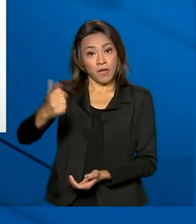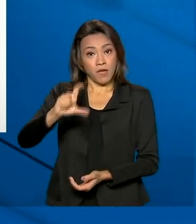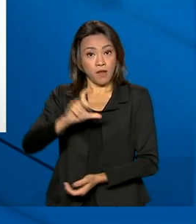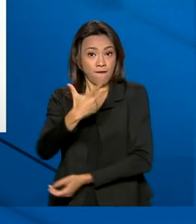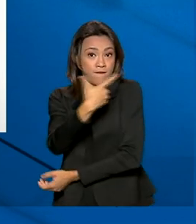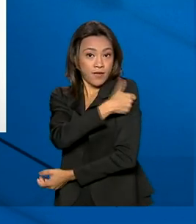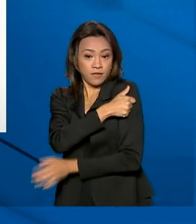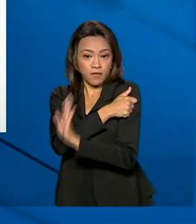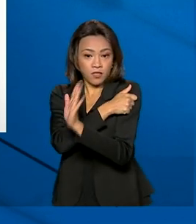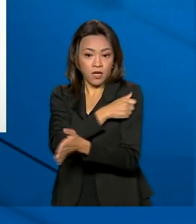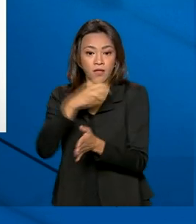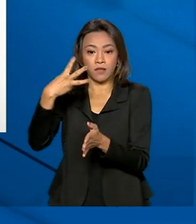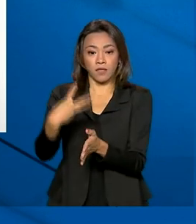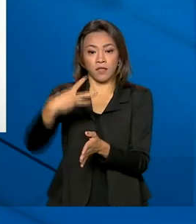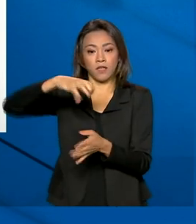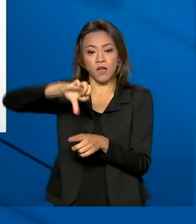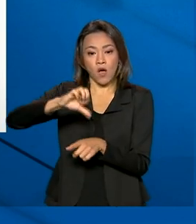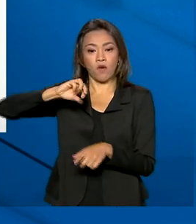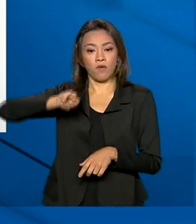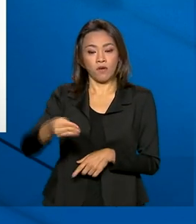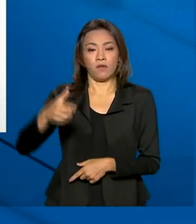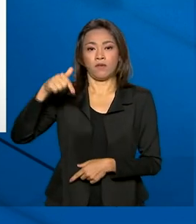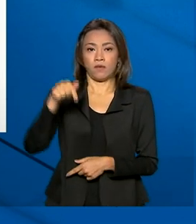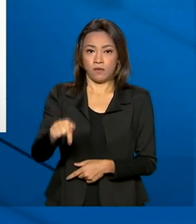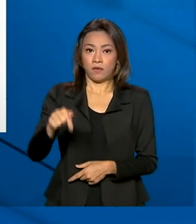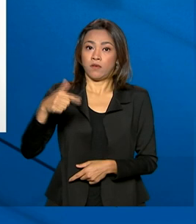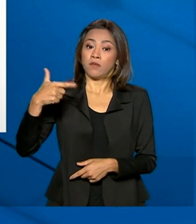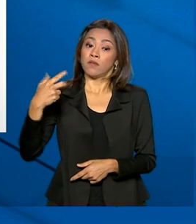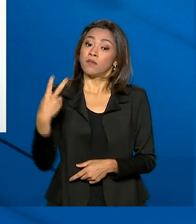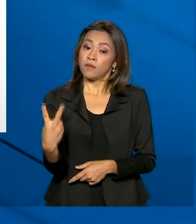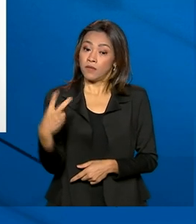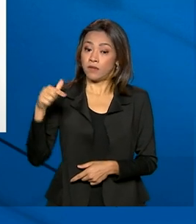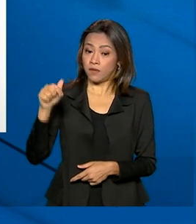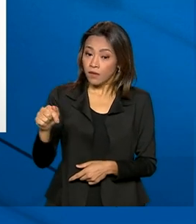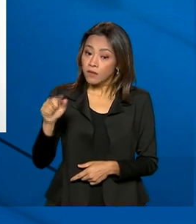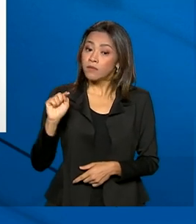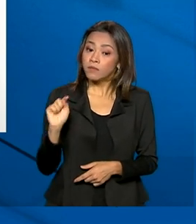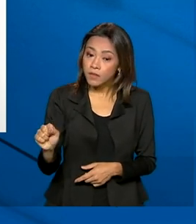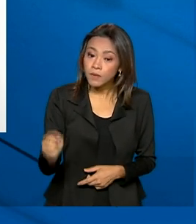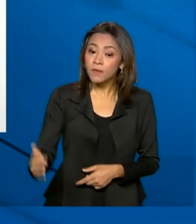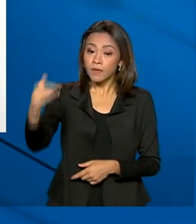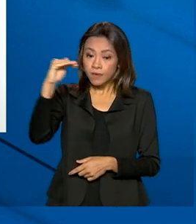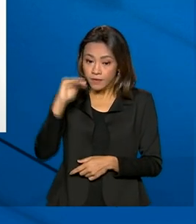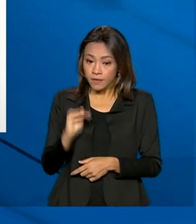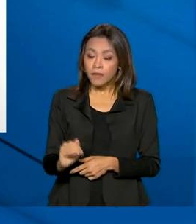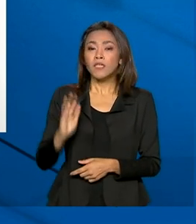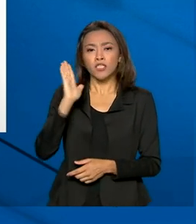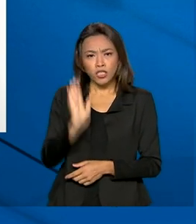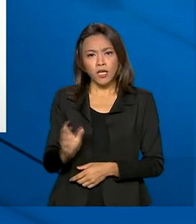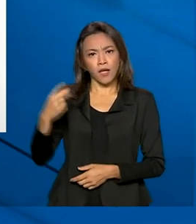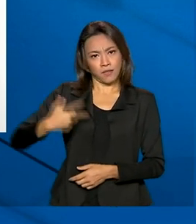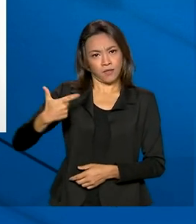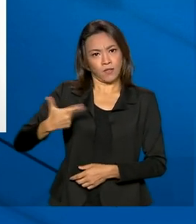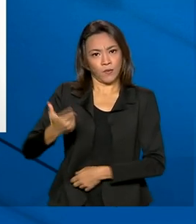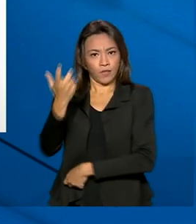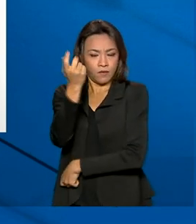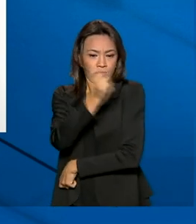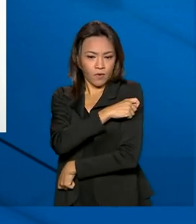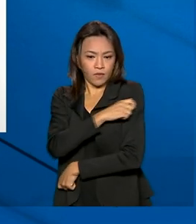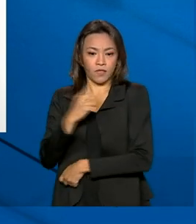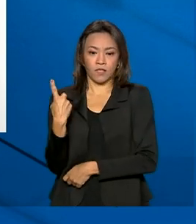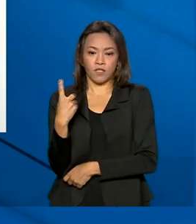primeira dose somam 39 milhões 727 mil e esse que tomaram a segunda dose